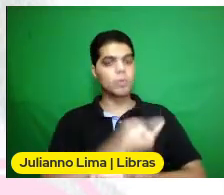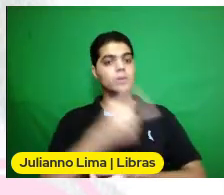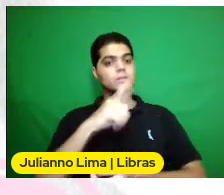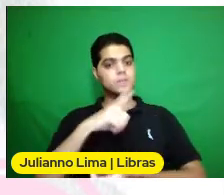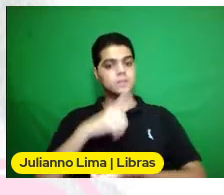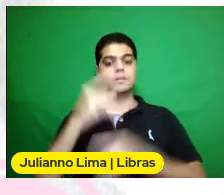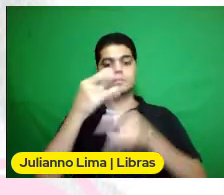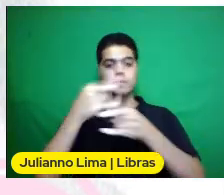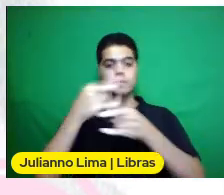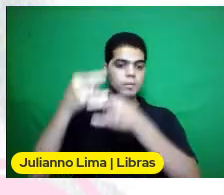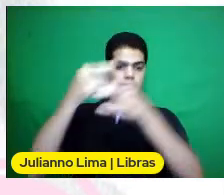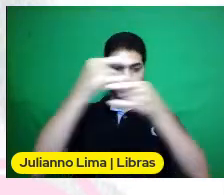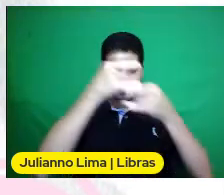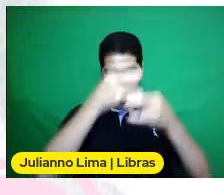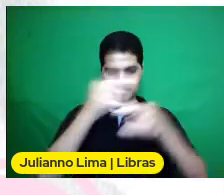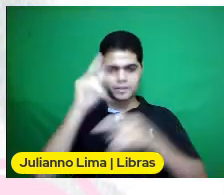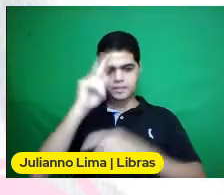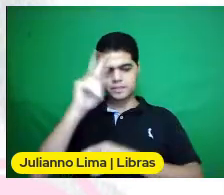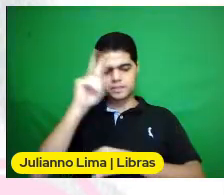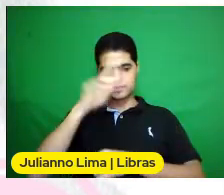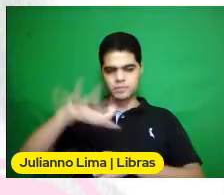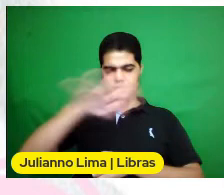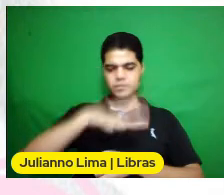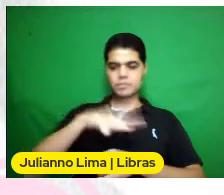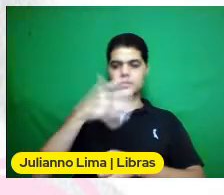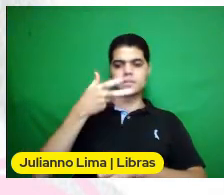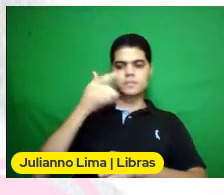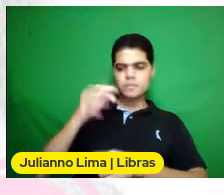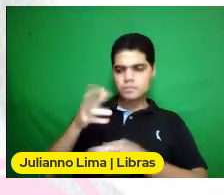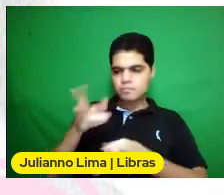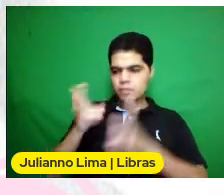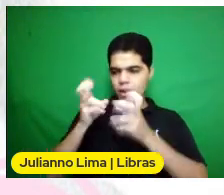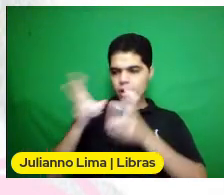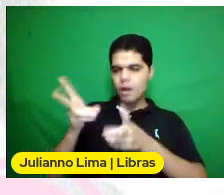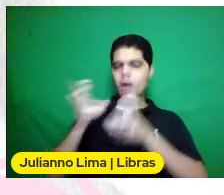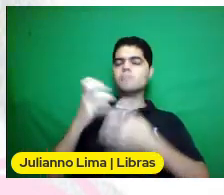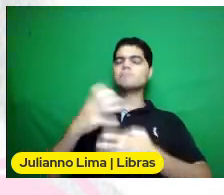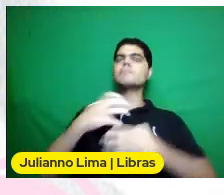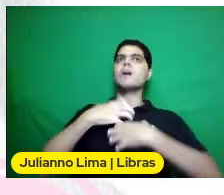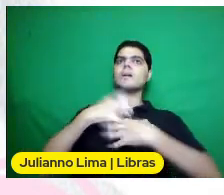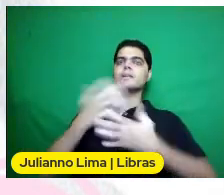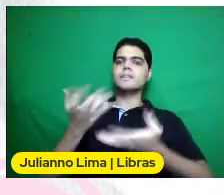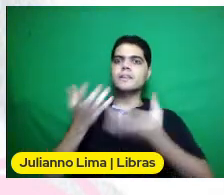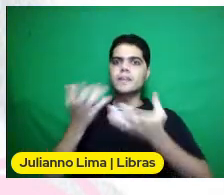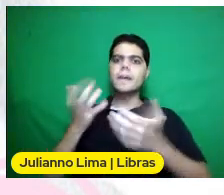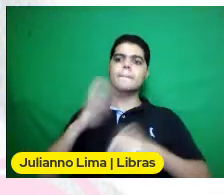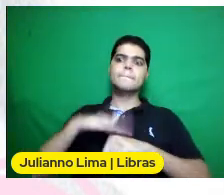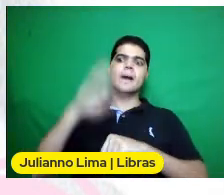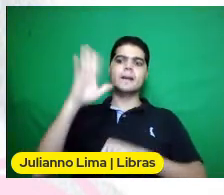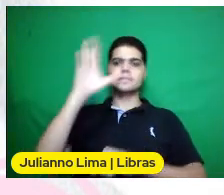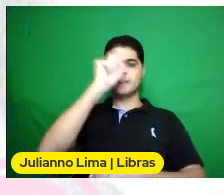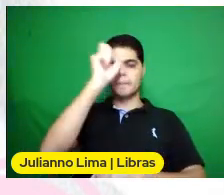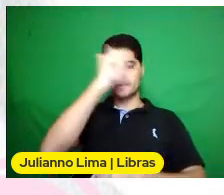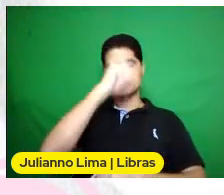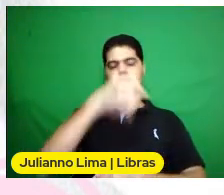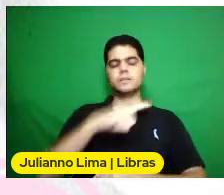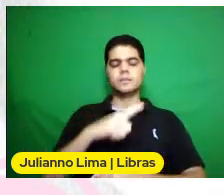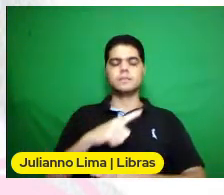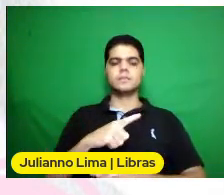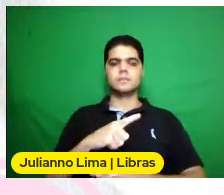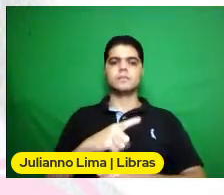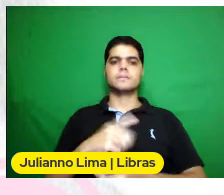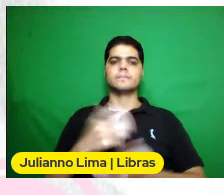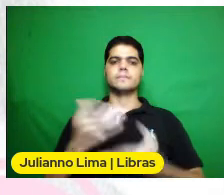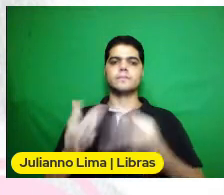histórias cativantes o suficiente para que elas busquem mais, né? A gente começou